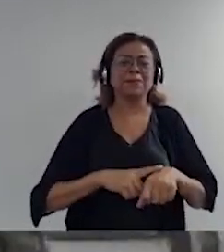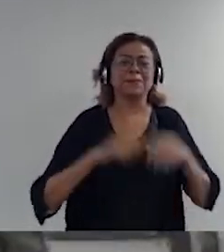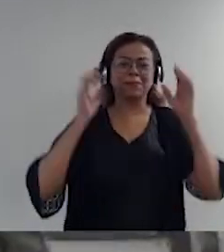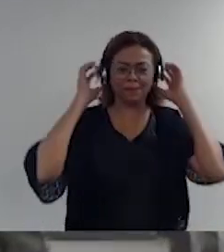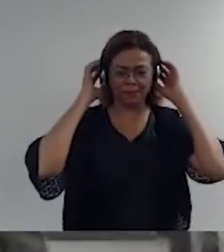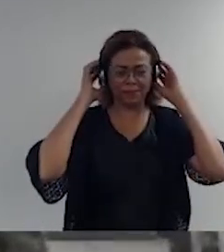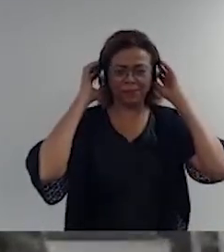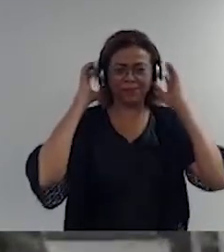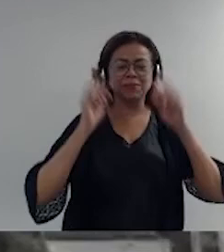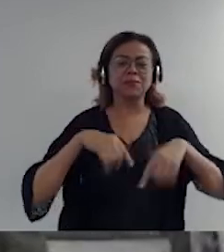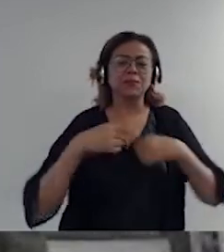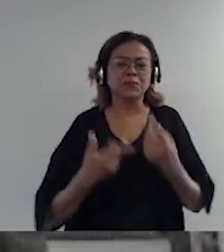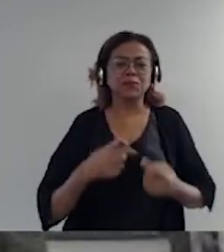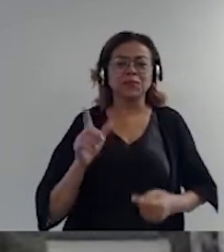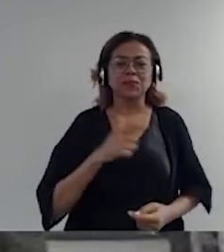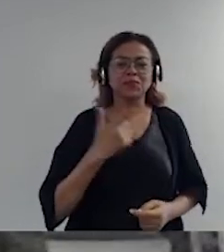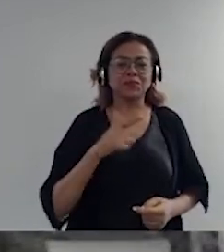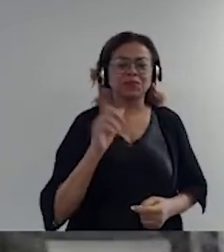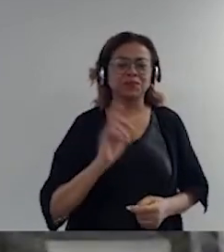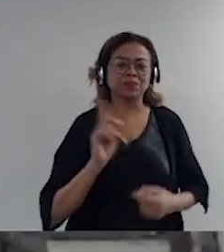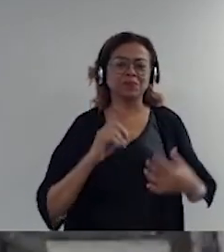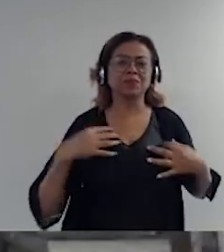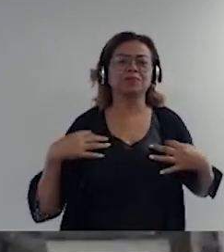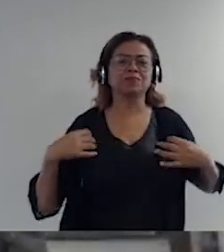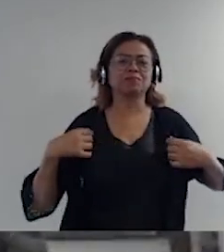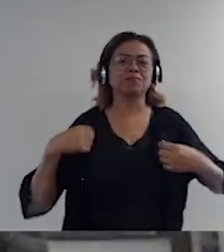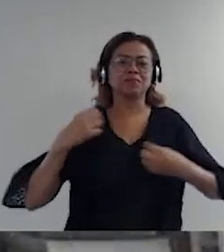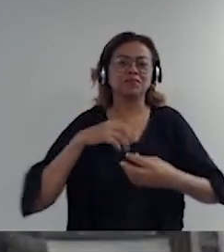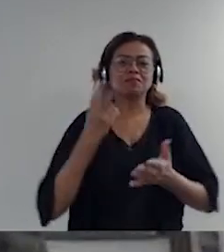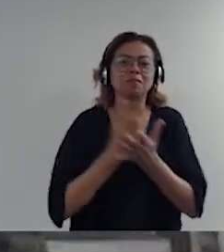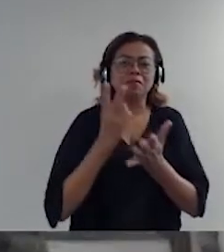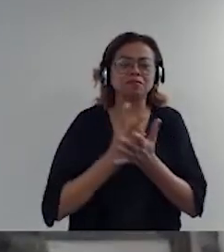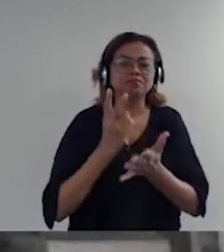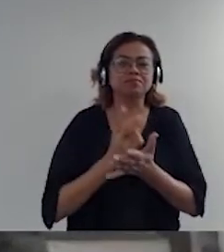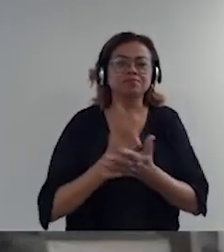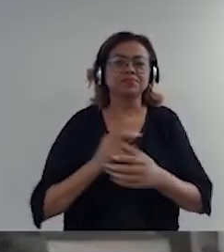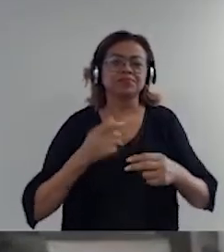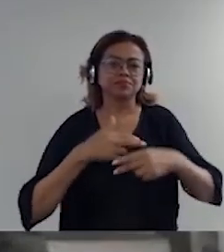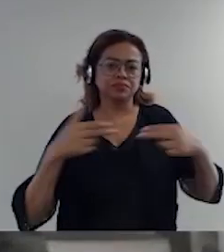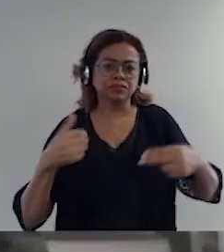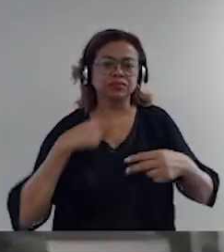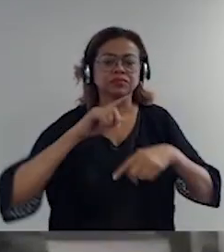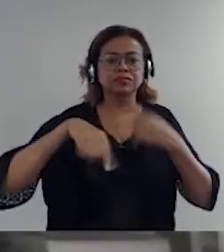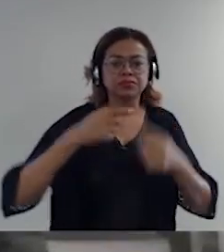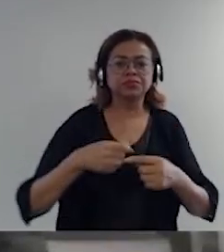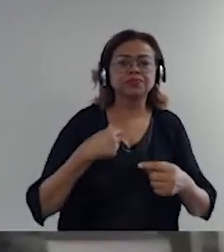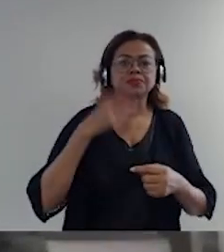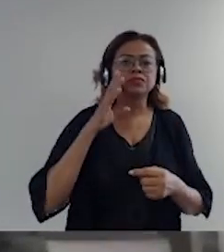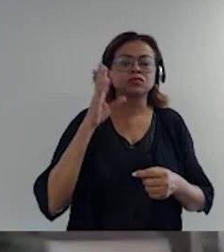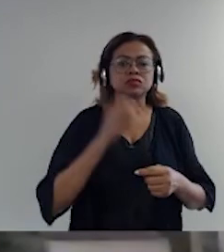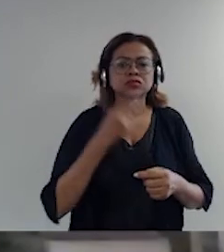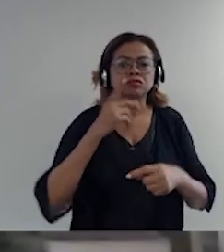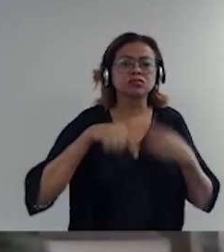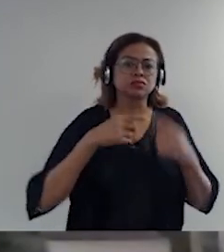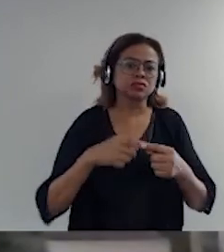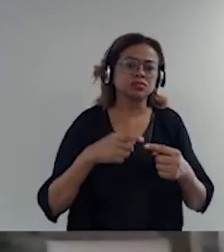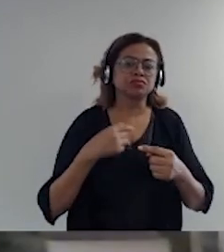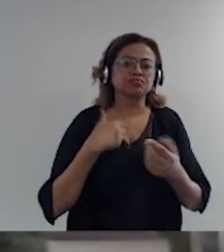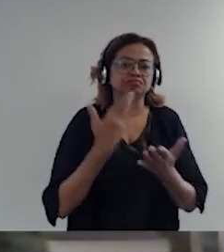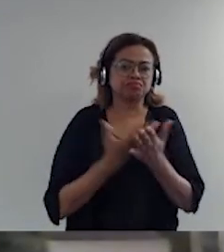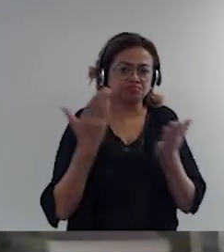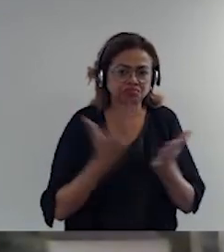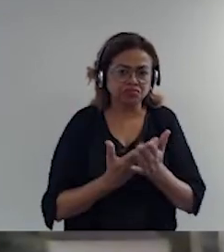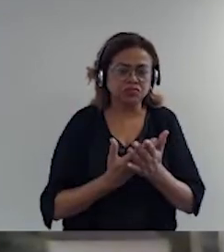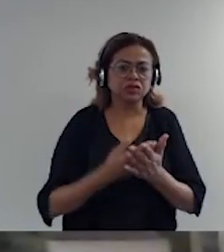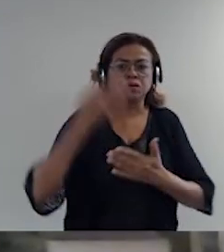A contingência não é, como eu disse, a contingência é determinada a partir da constatação de uma perda